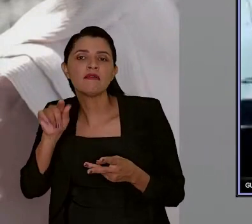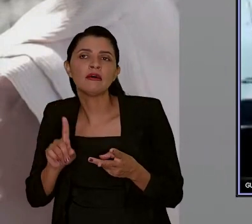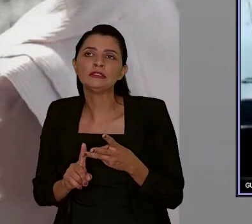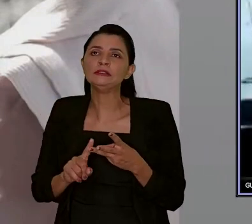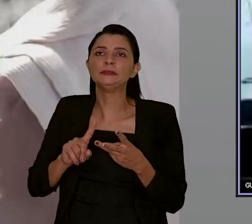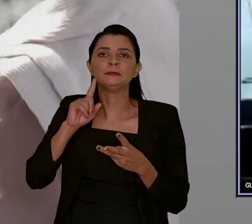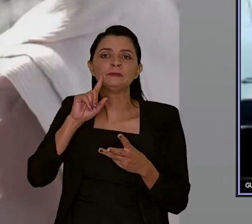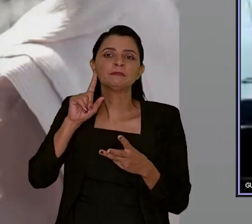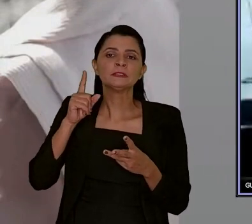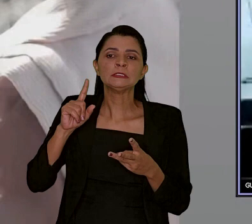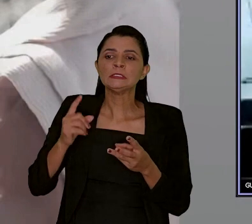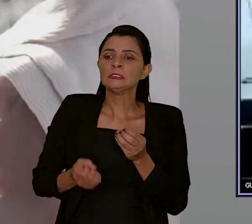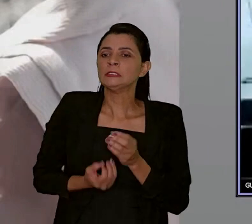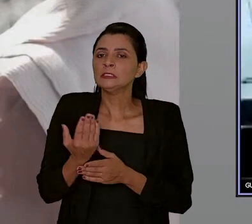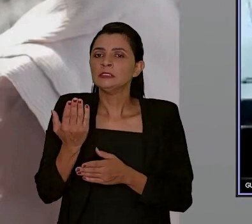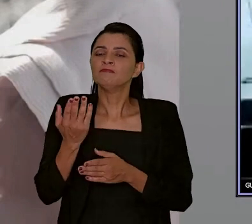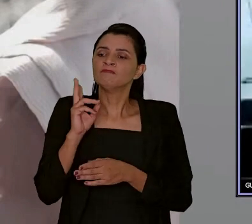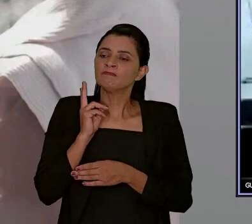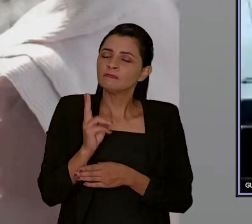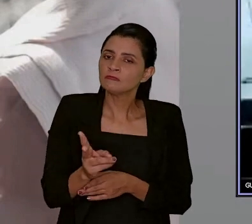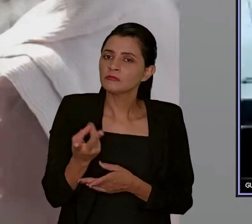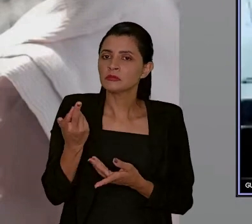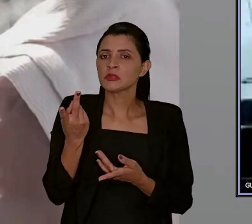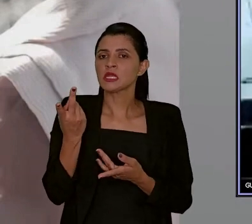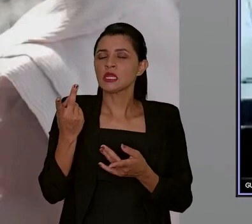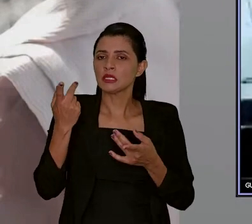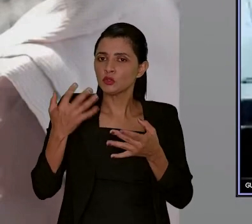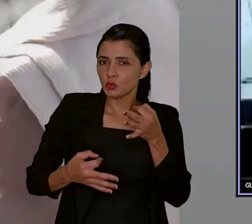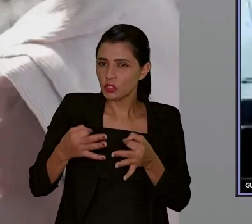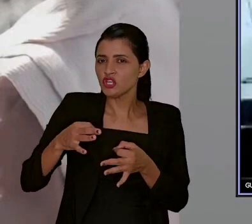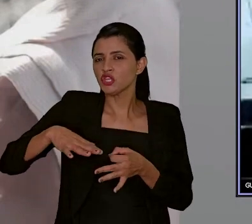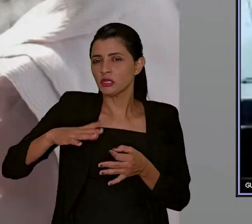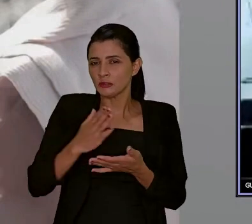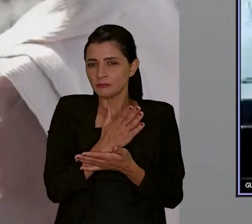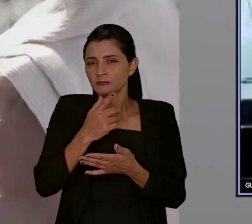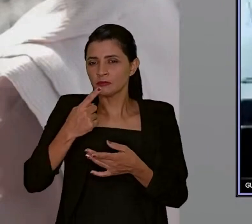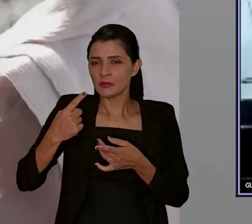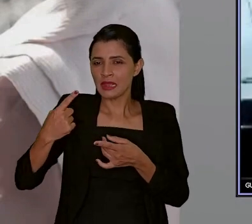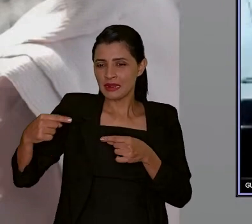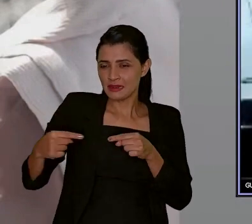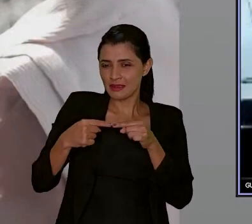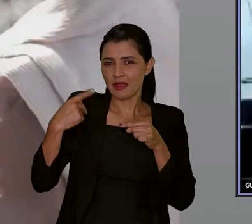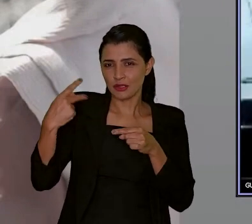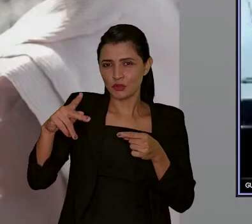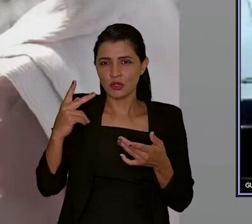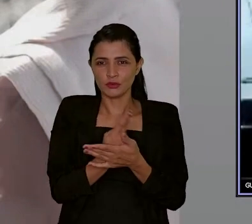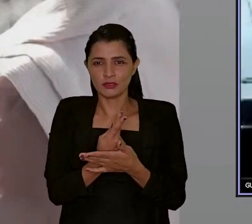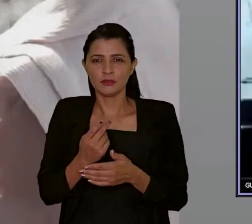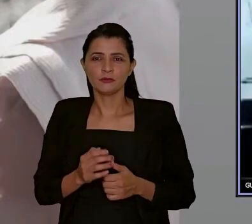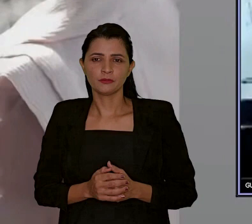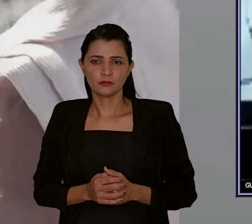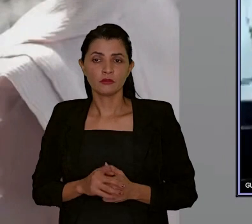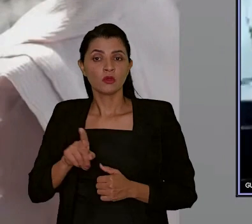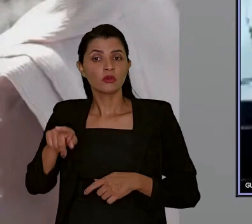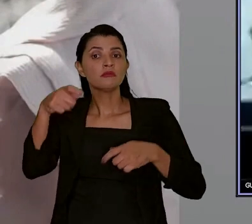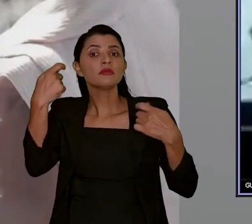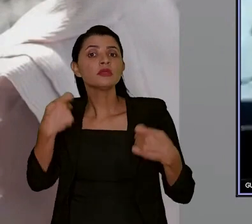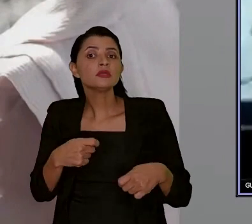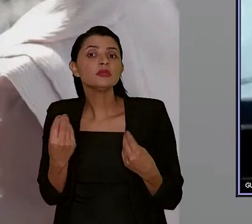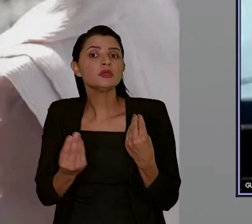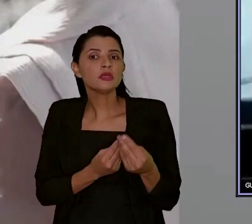perpétuo situações jurídicas ligadas àquele fato. O que ela precisa é resolver